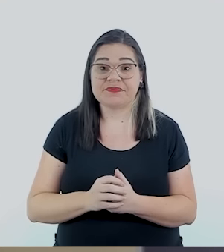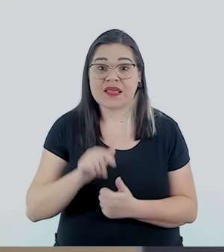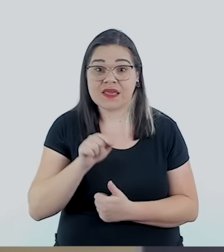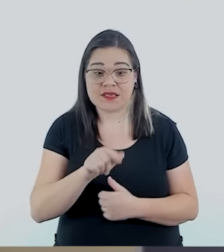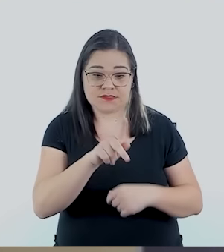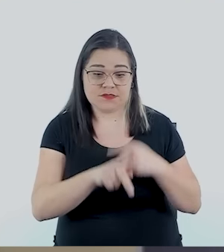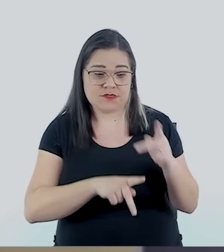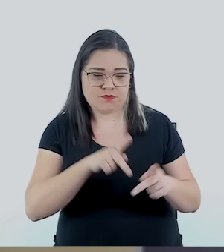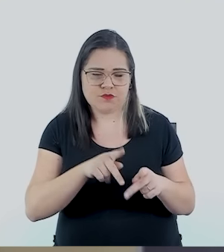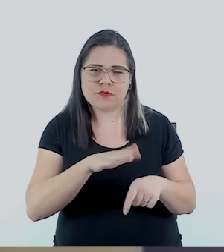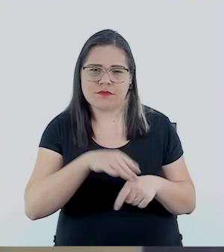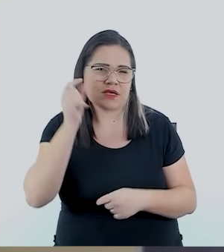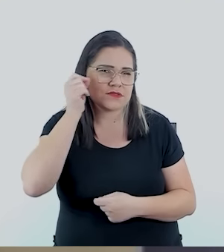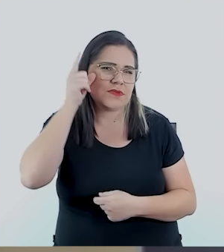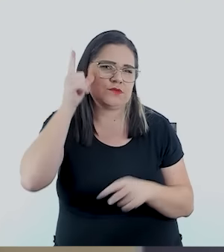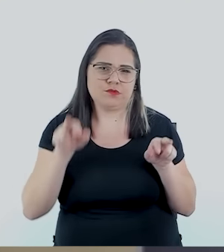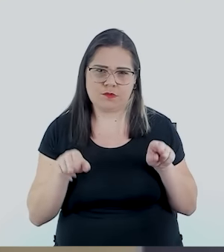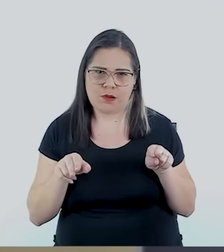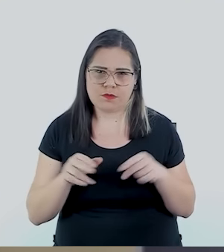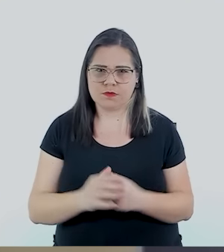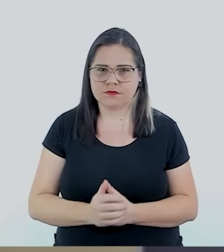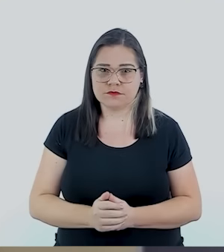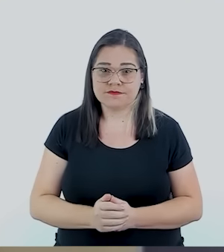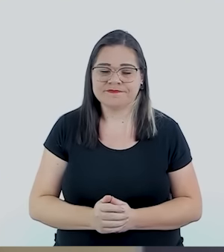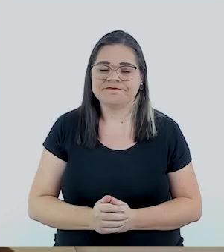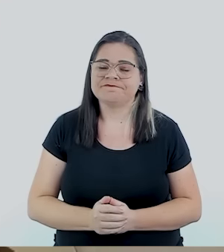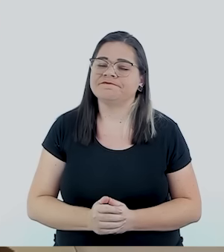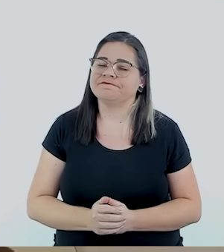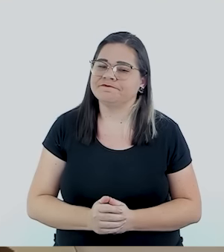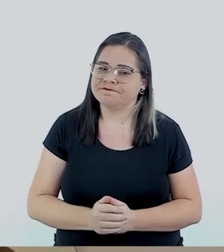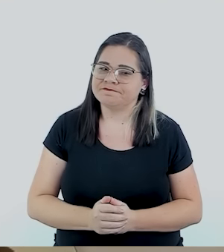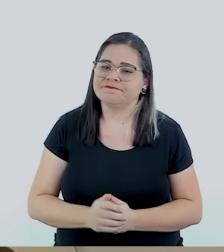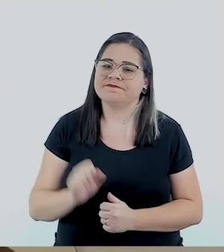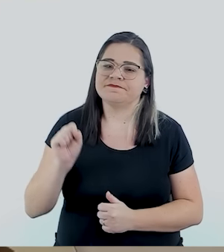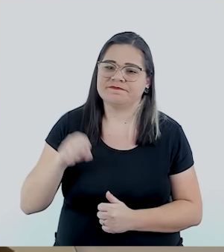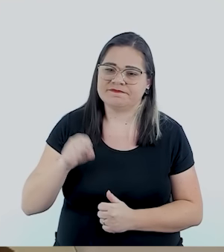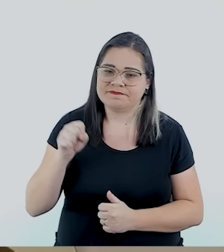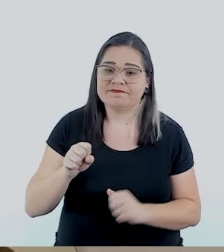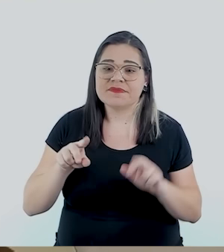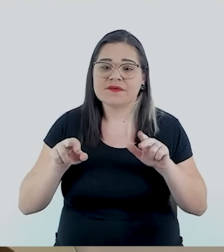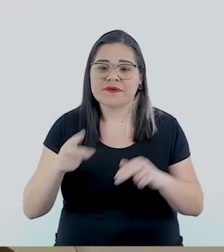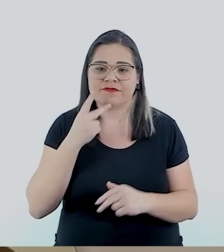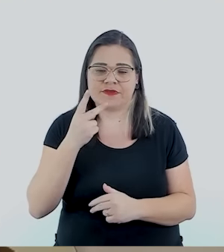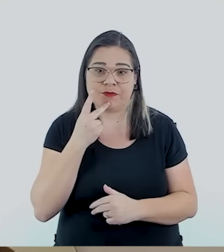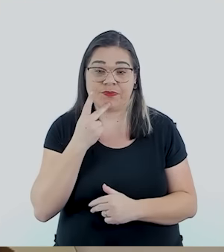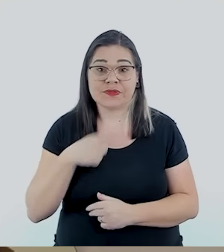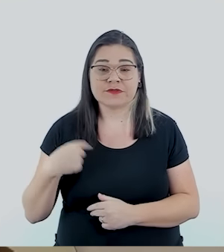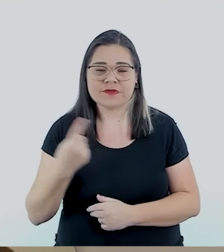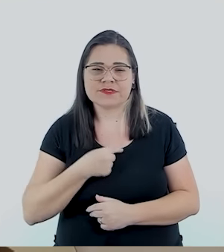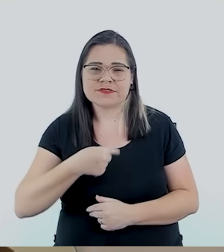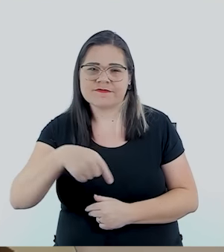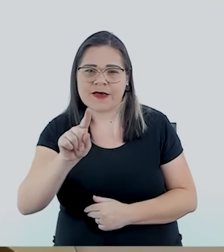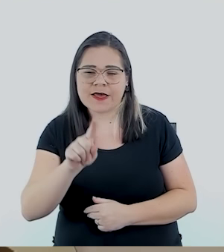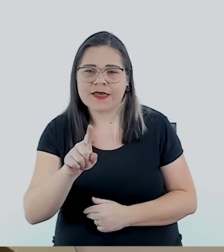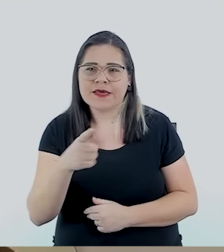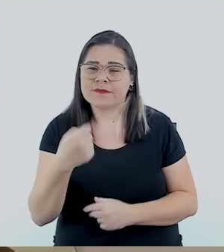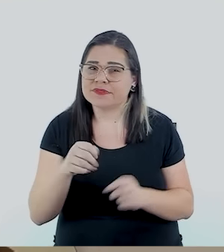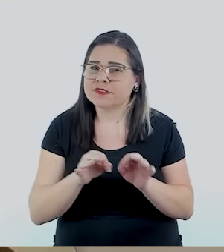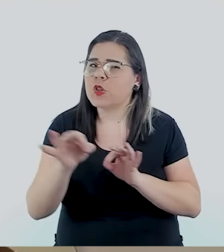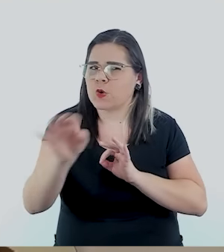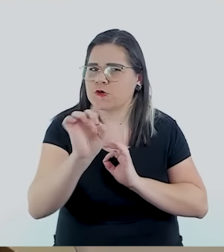público Mais maduro também é assim sem dúvida nenhuma como mor estava dizendo quando a gente vai a gente não precisa ir muito